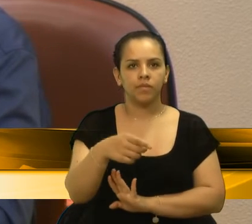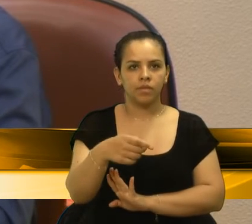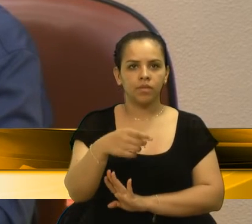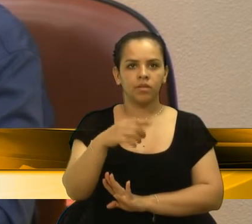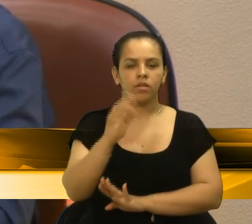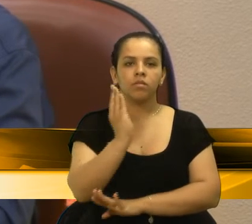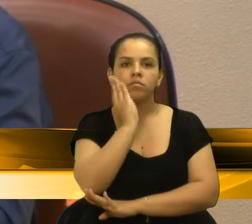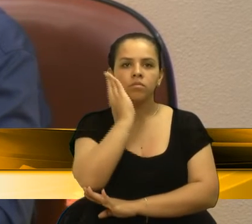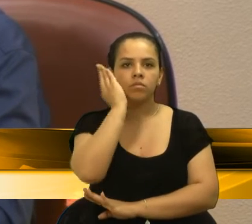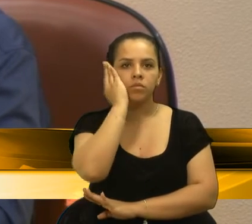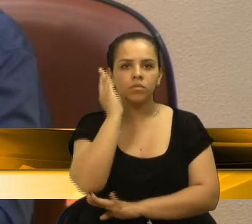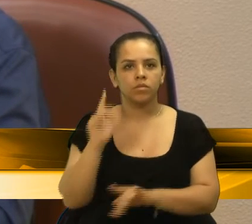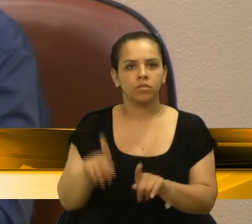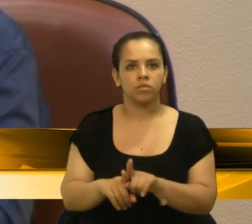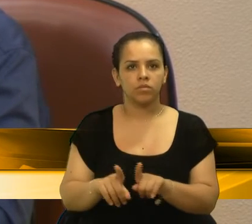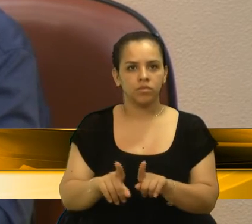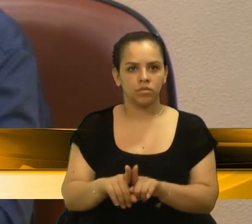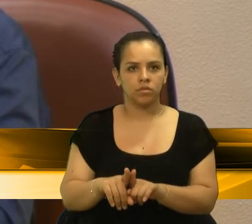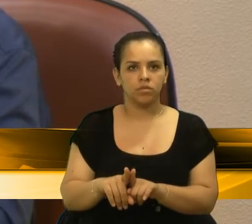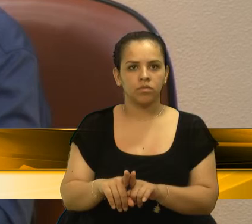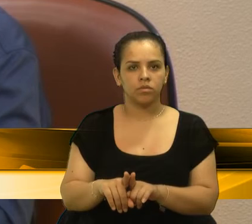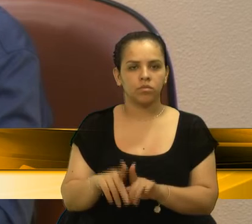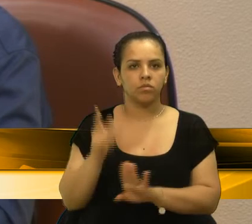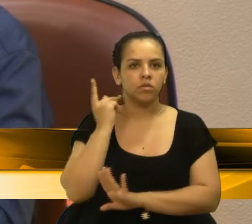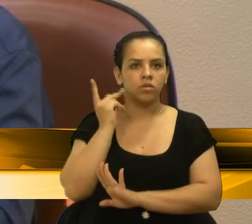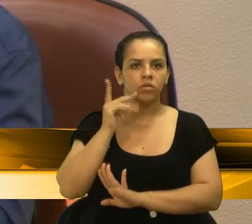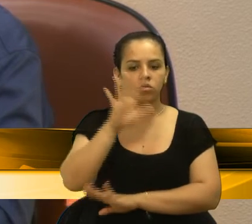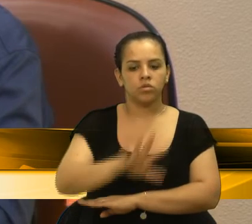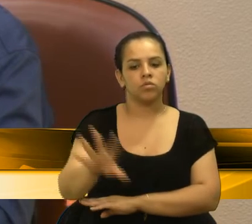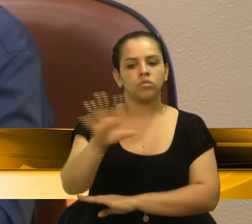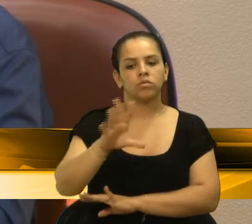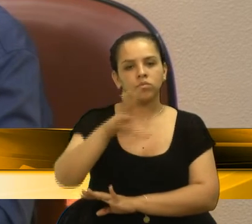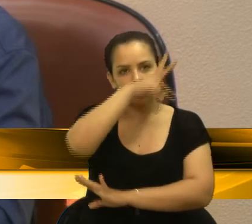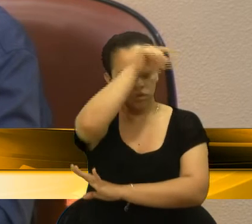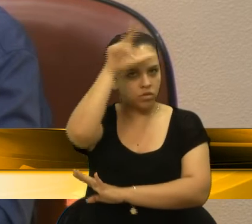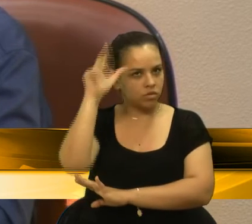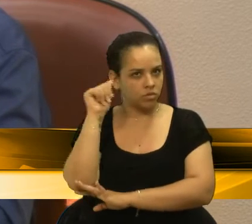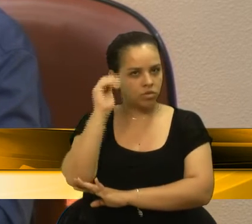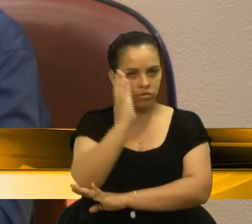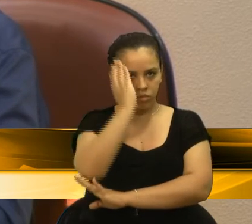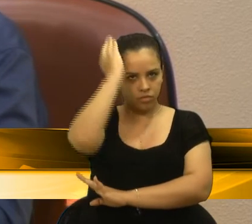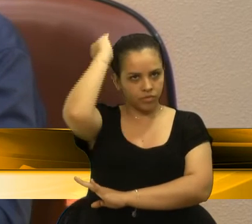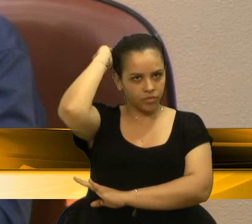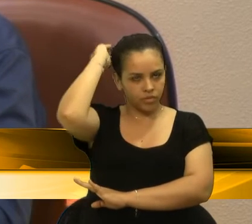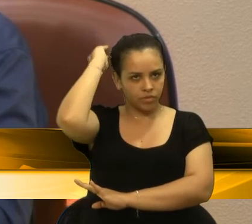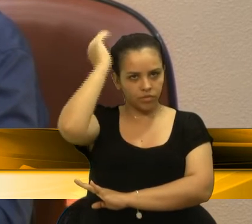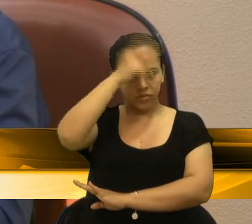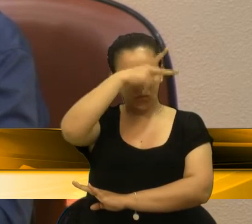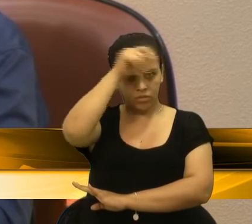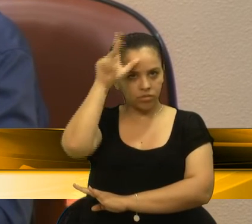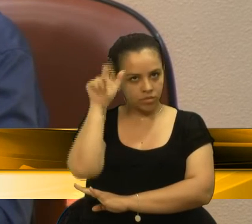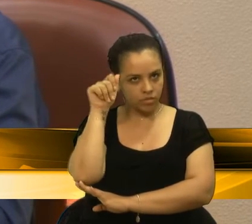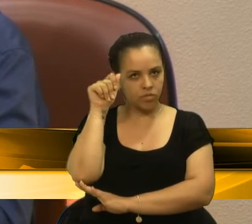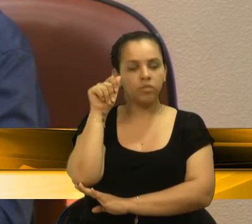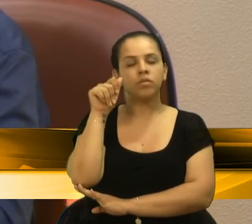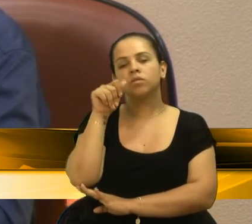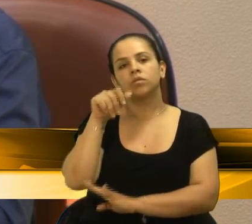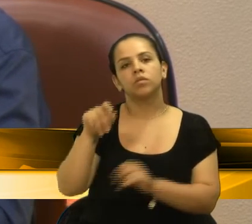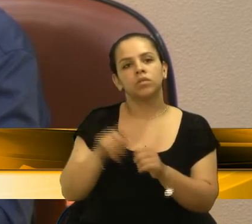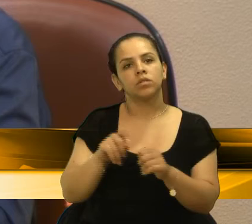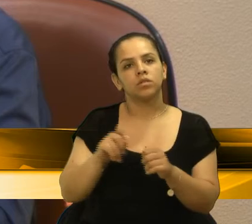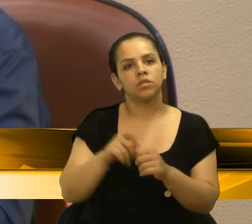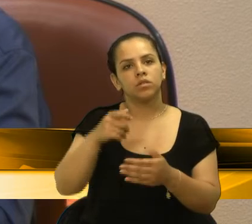doutora Cássia Andréa Azevedo Cunha, procuradora-geral do município e do prefeito municipal, Daniel Antônio Guerra. Durante a suspensão da oitiva, foram